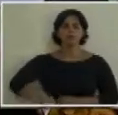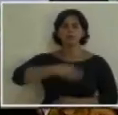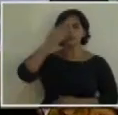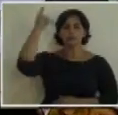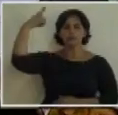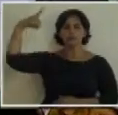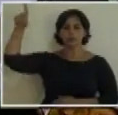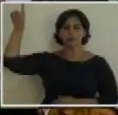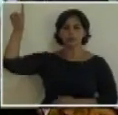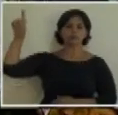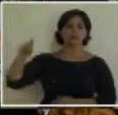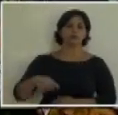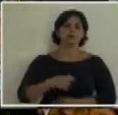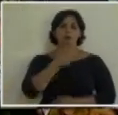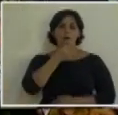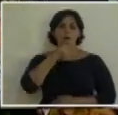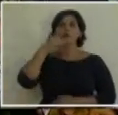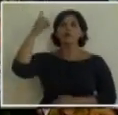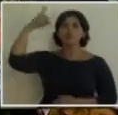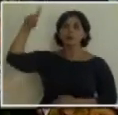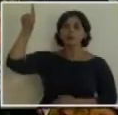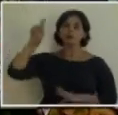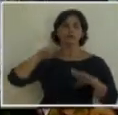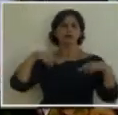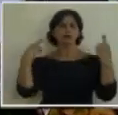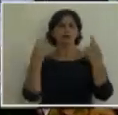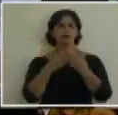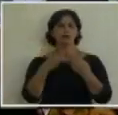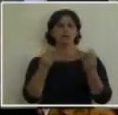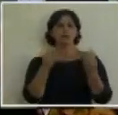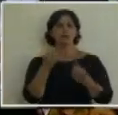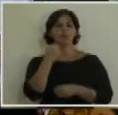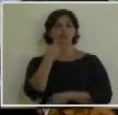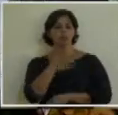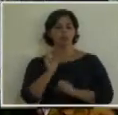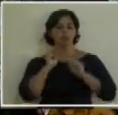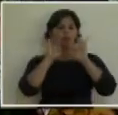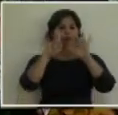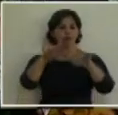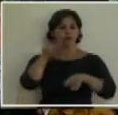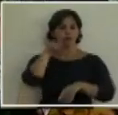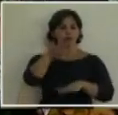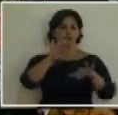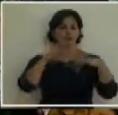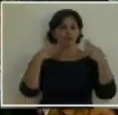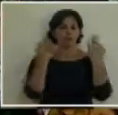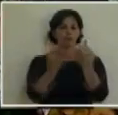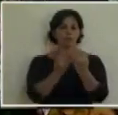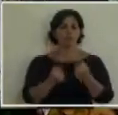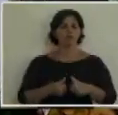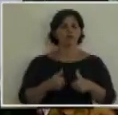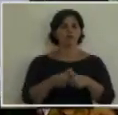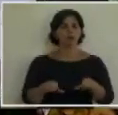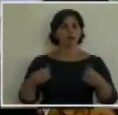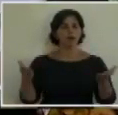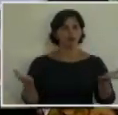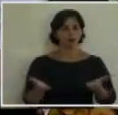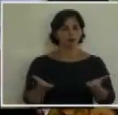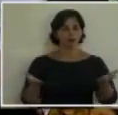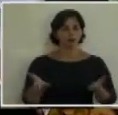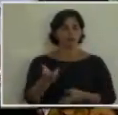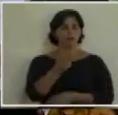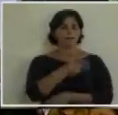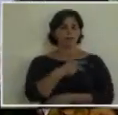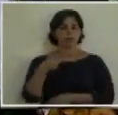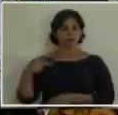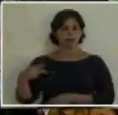Deus, vai ser uma reunião tremenda e abençoadora para a sua vida. Você vai ficar agora com o pastor Eliel,